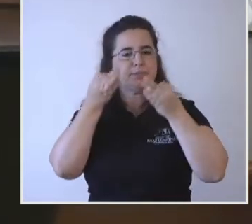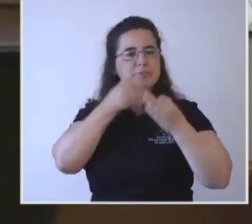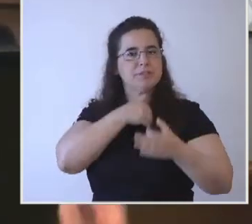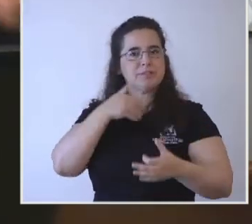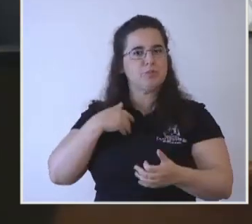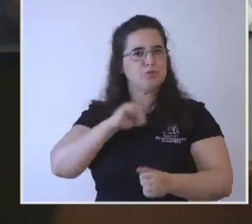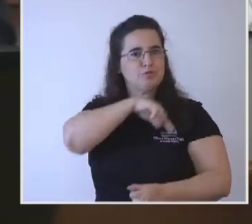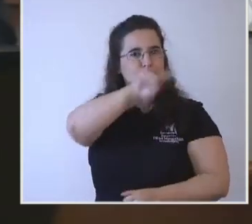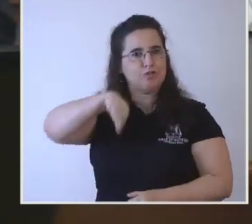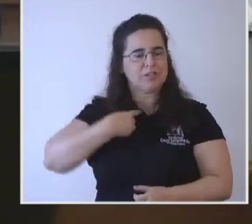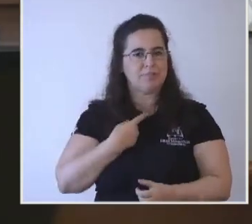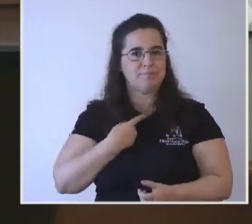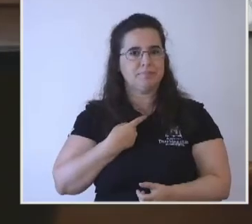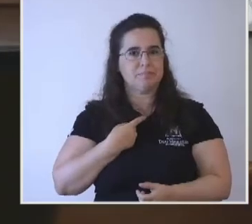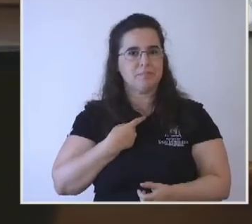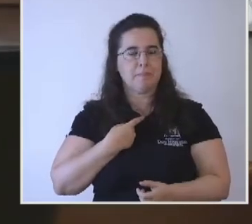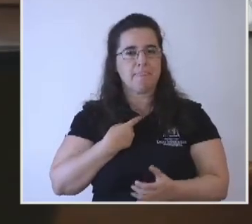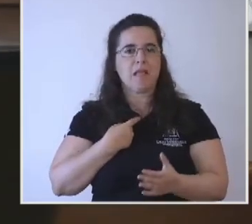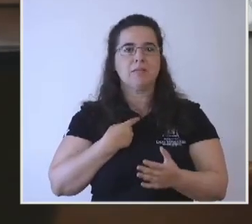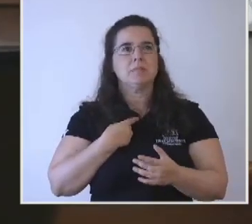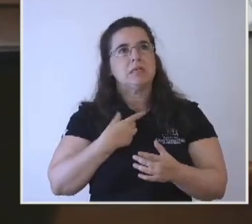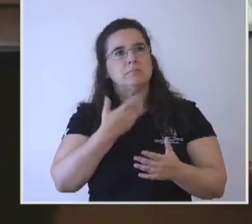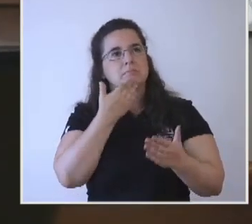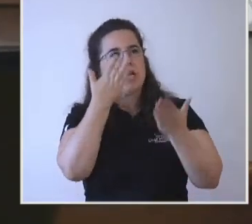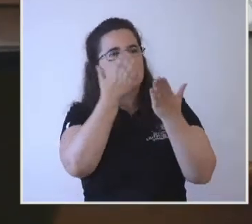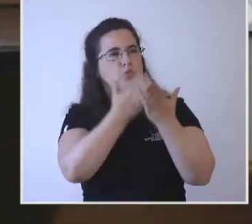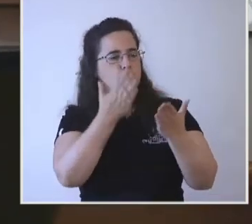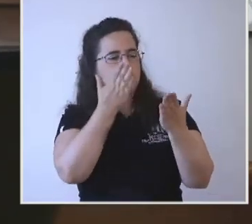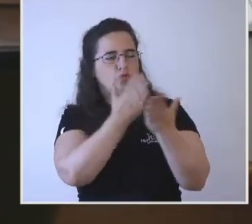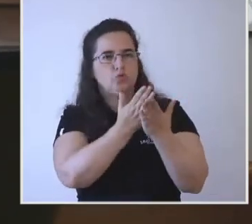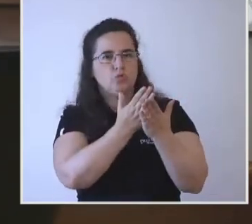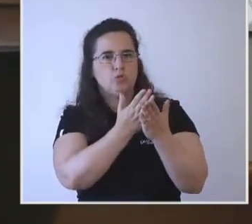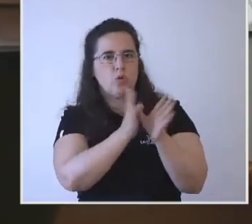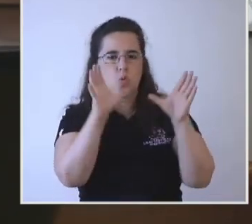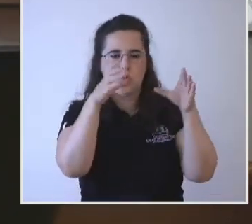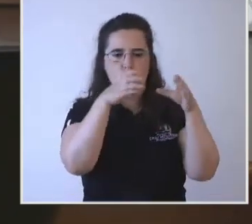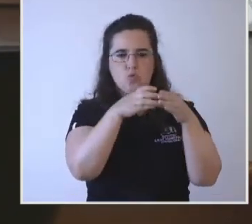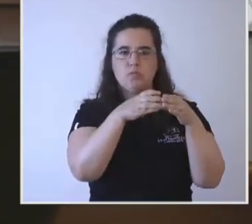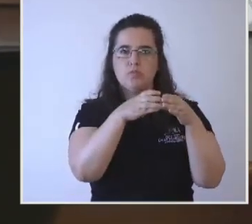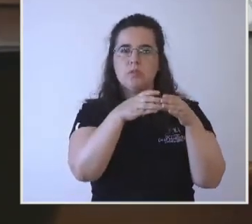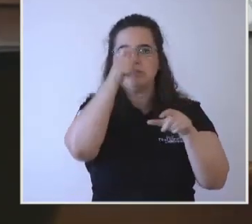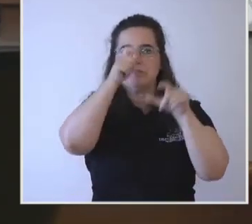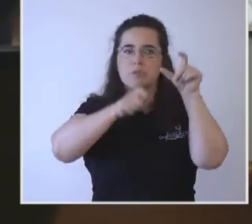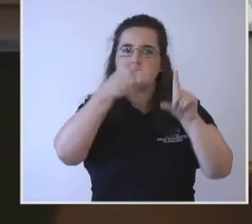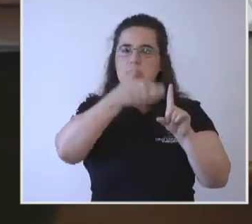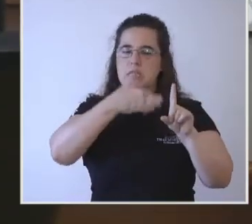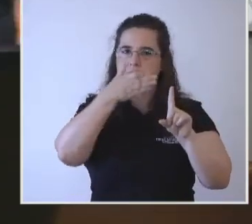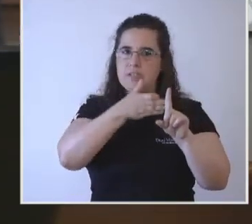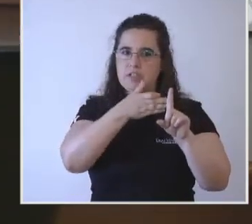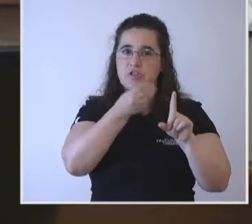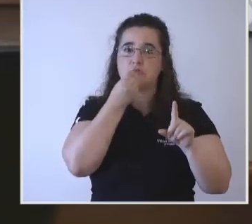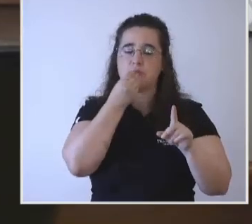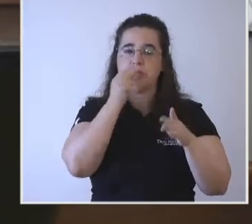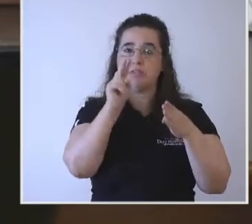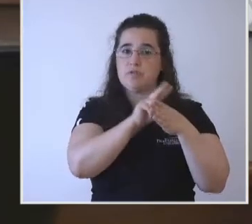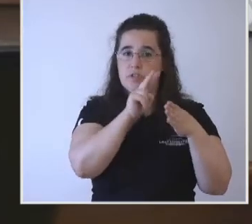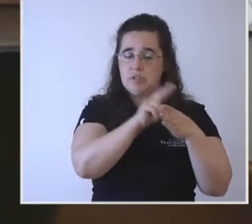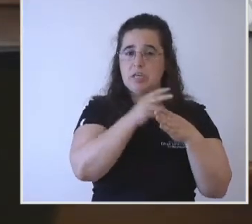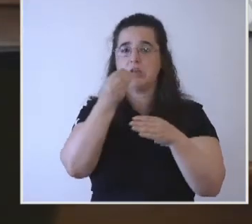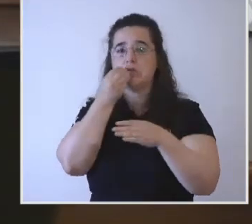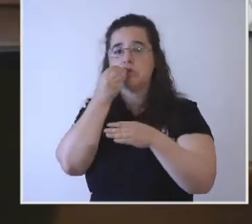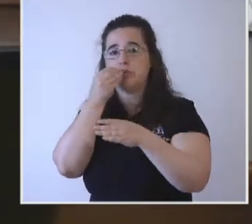é, perante a evidência de um estudo entre uma população adventista não vegetariana e